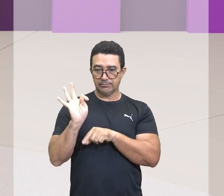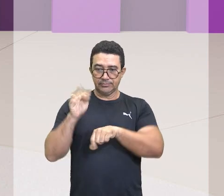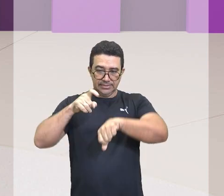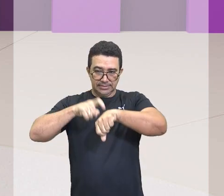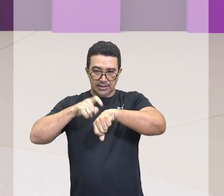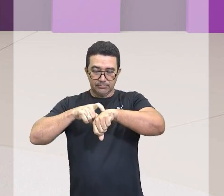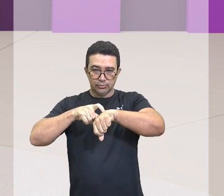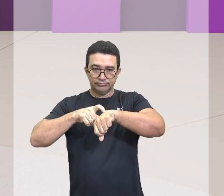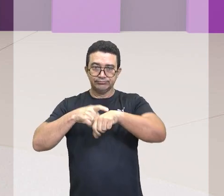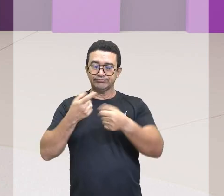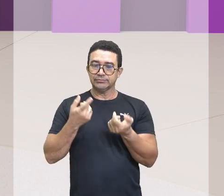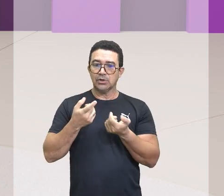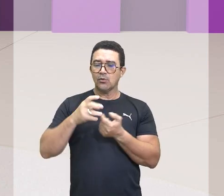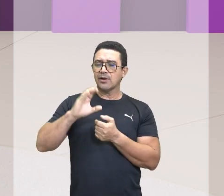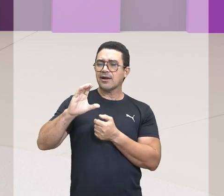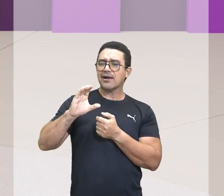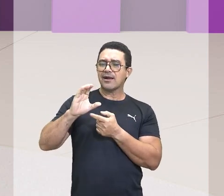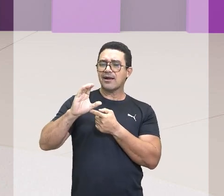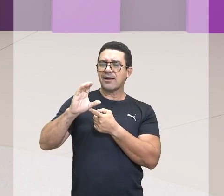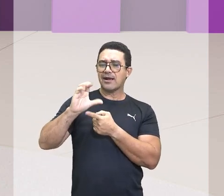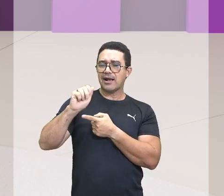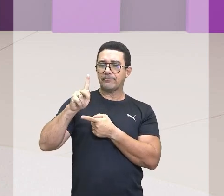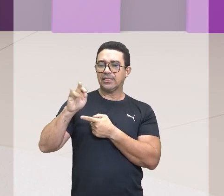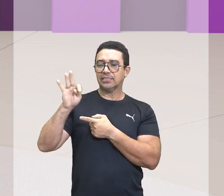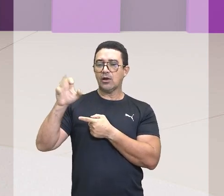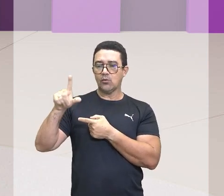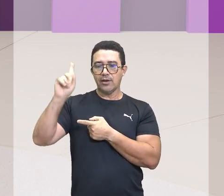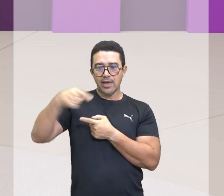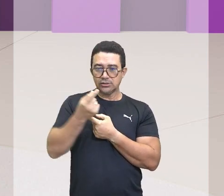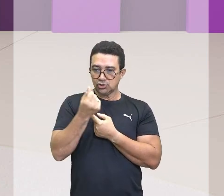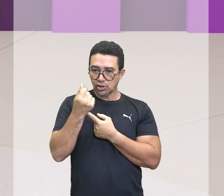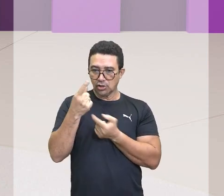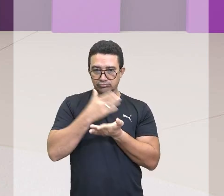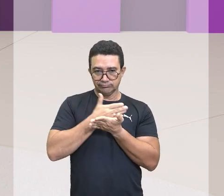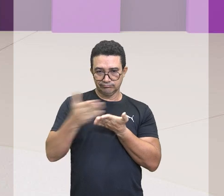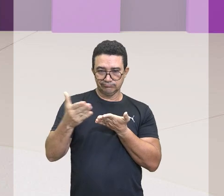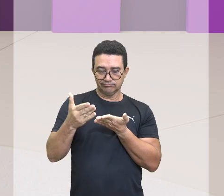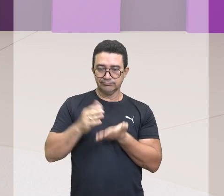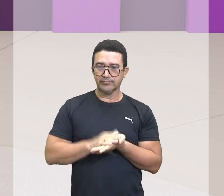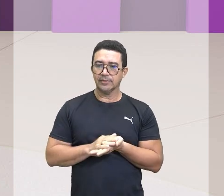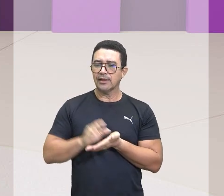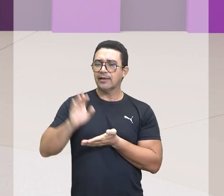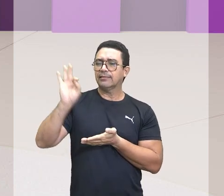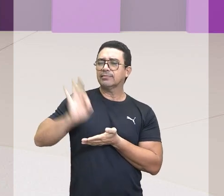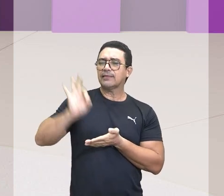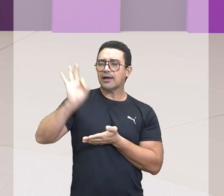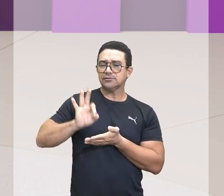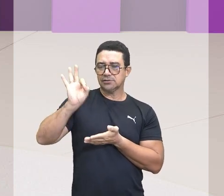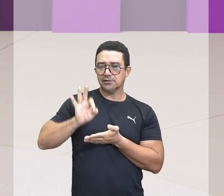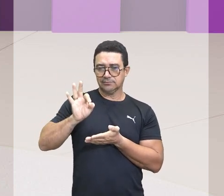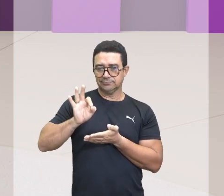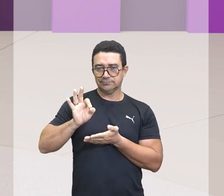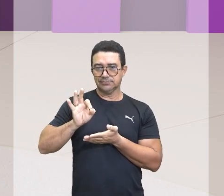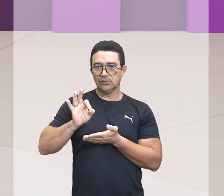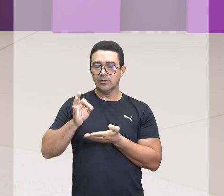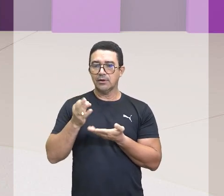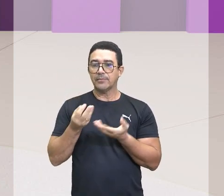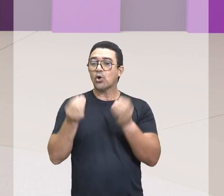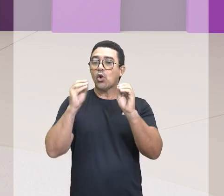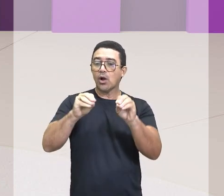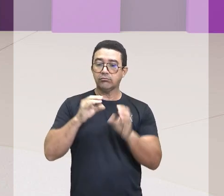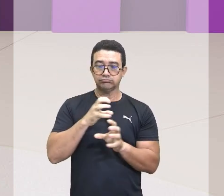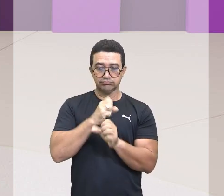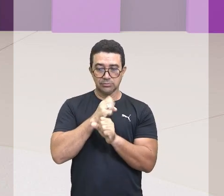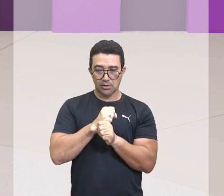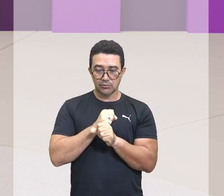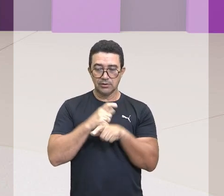valor que você está colocando ali inicial, tá? A taxa, como nós sabemos, em porcentagem, mas para colocar nesse cálculo